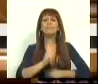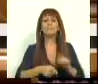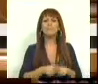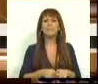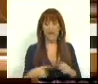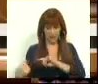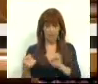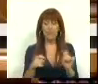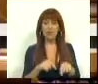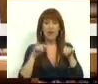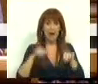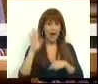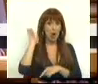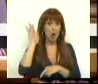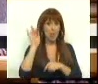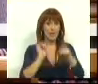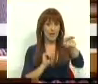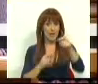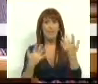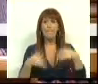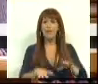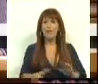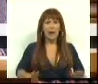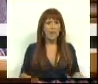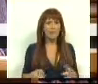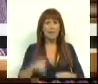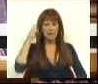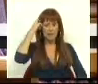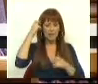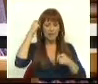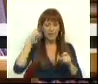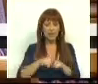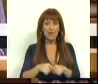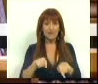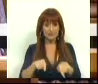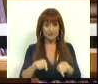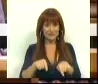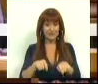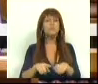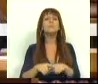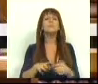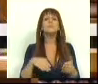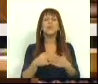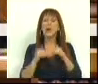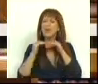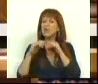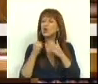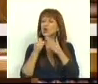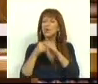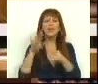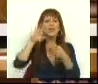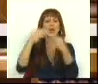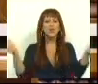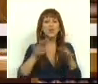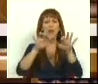justamente debatida nesta conferência. Mas importa que a reflexão que aí se fará se sustente na resolução